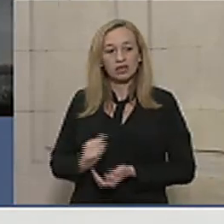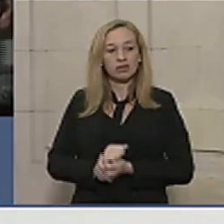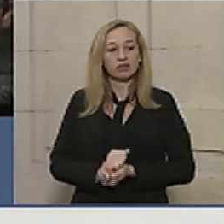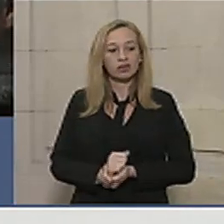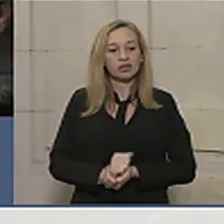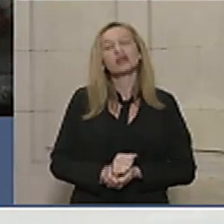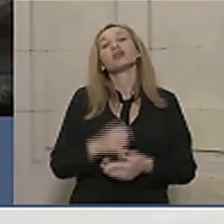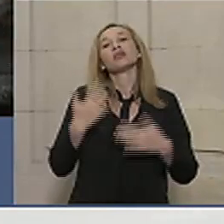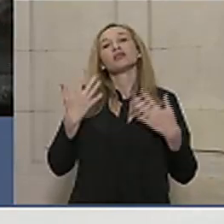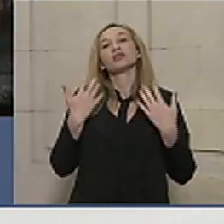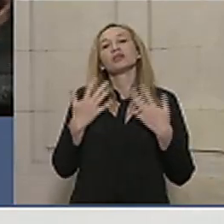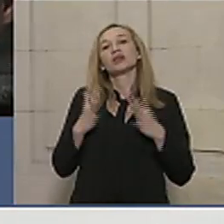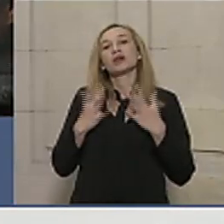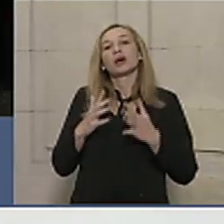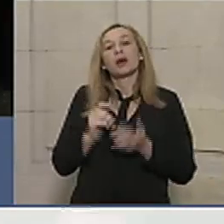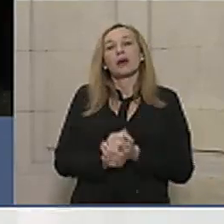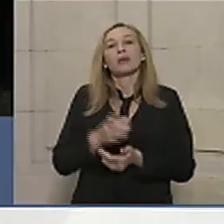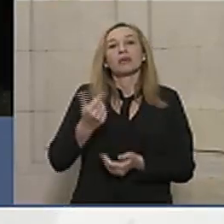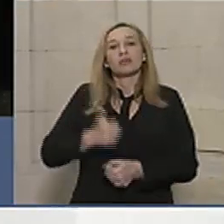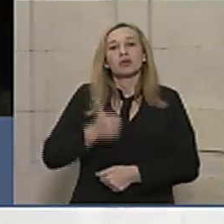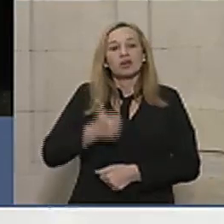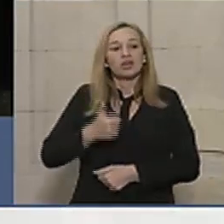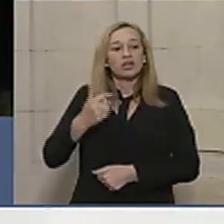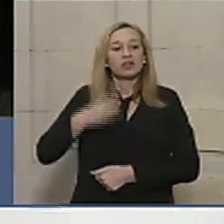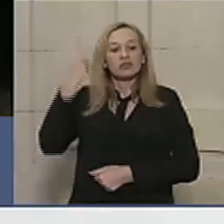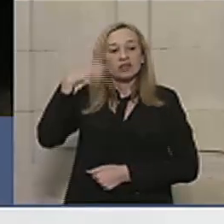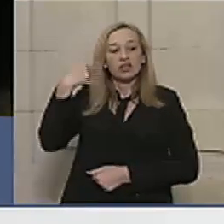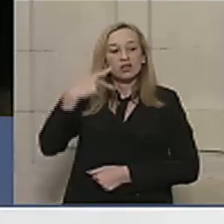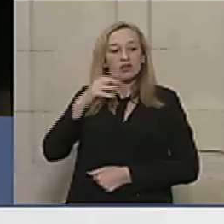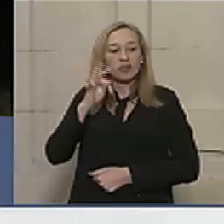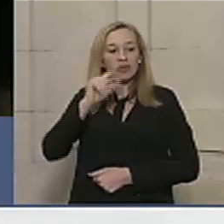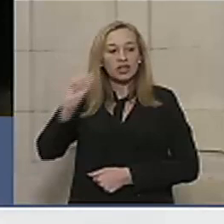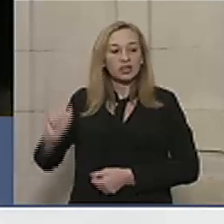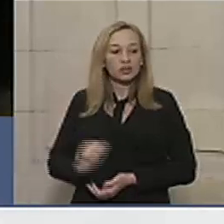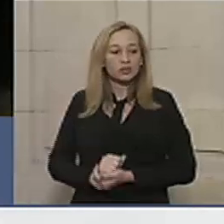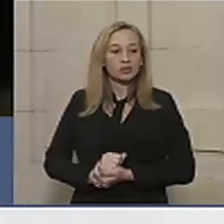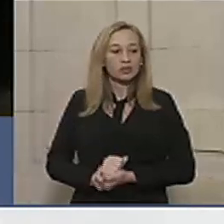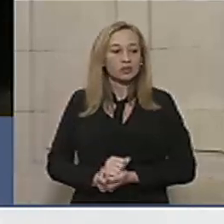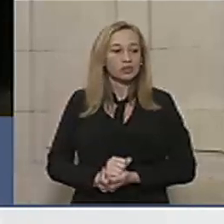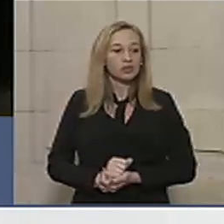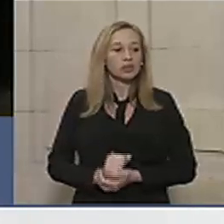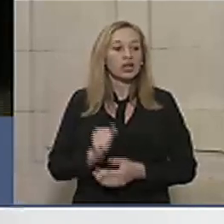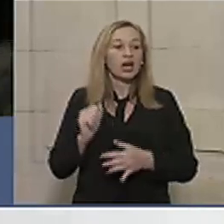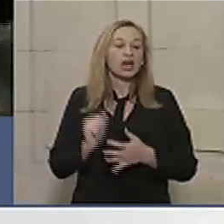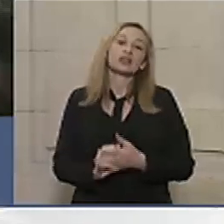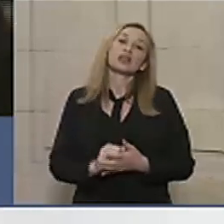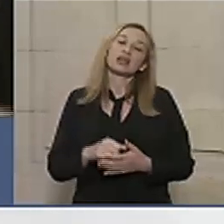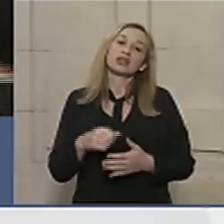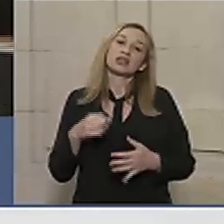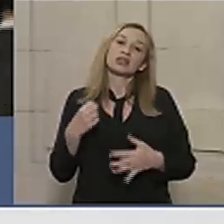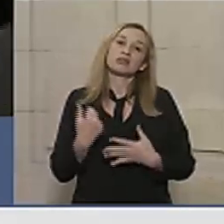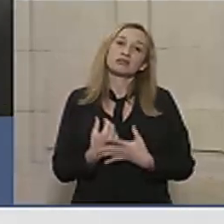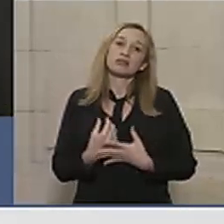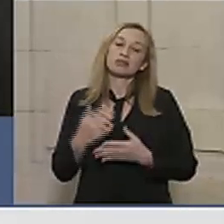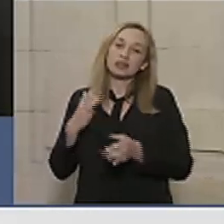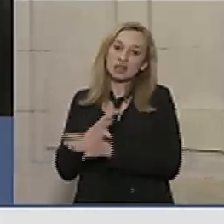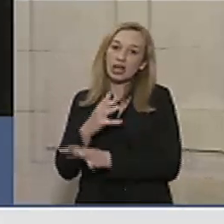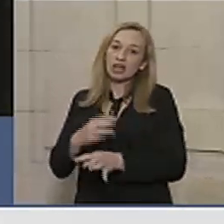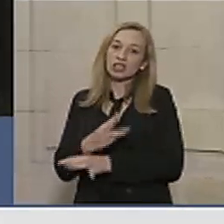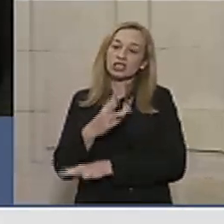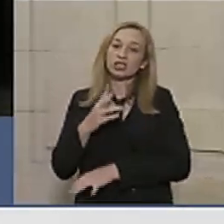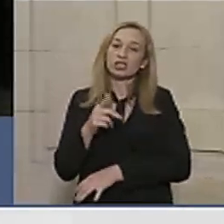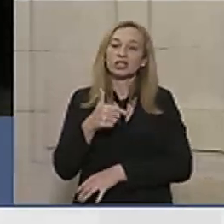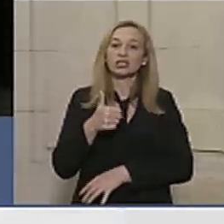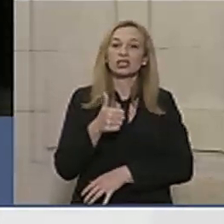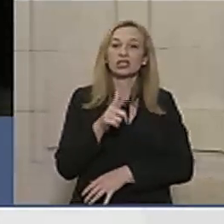saudar, em primeiro lugar, o vereador Fabiano de Oliveira, nosso vereador na cidade de Três Rios, do PSL, suplente deputado federal,